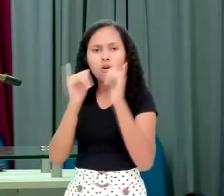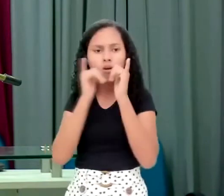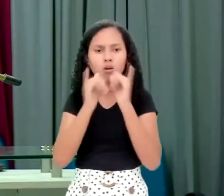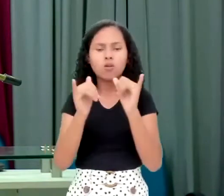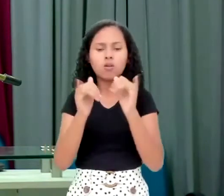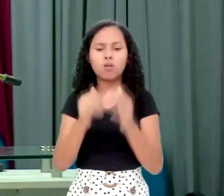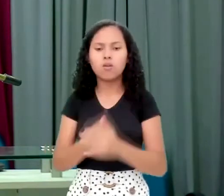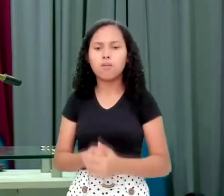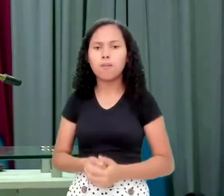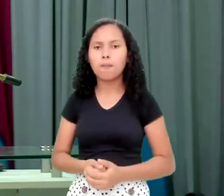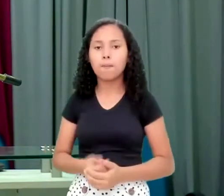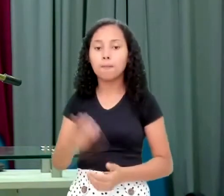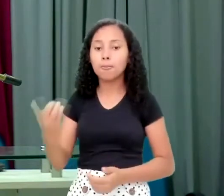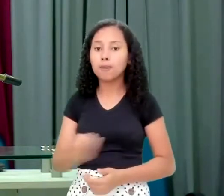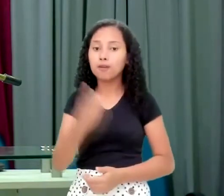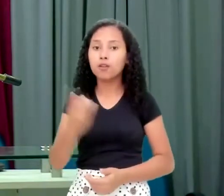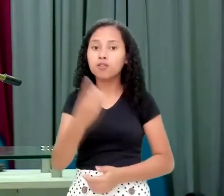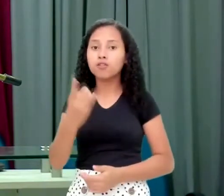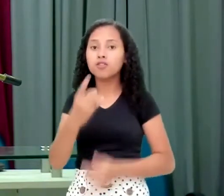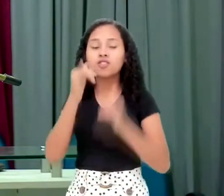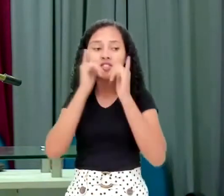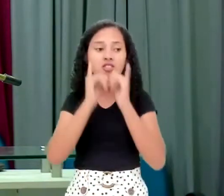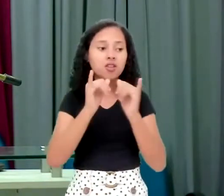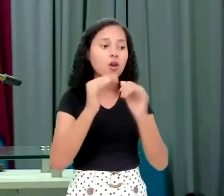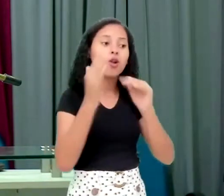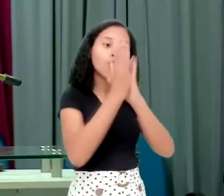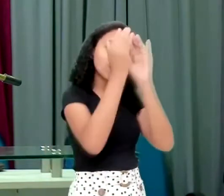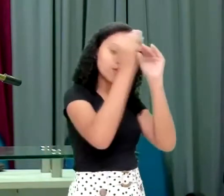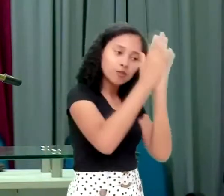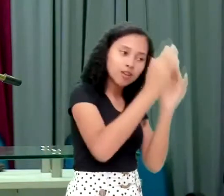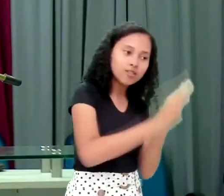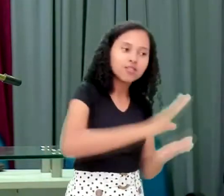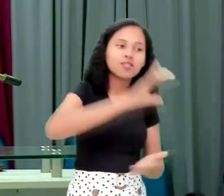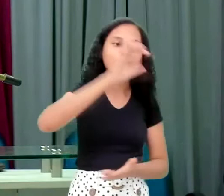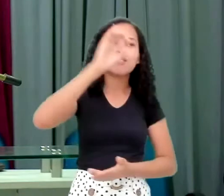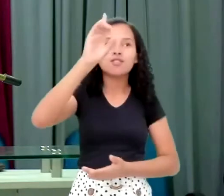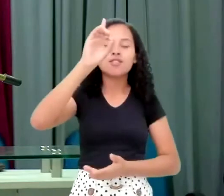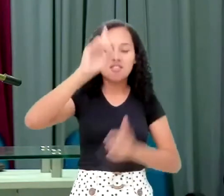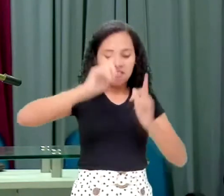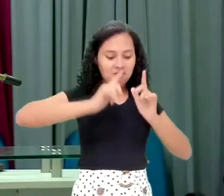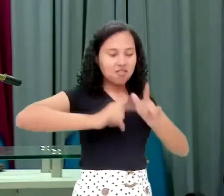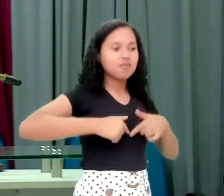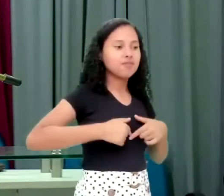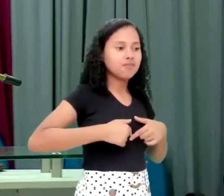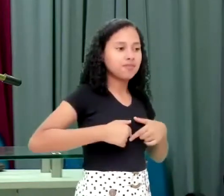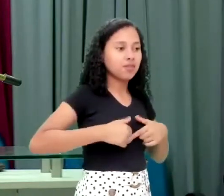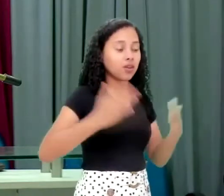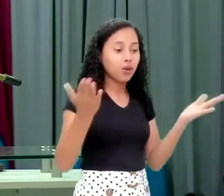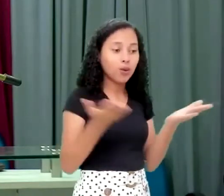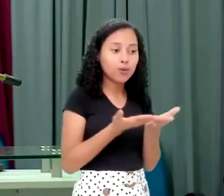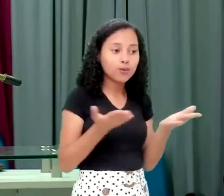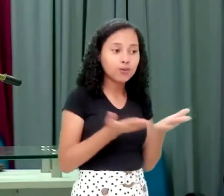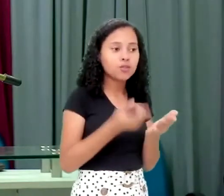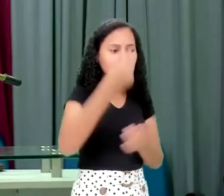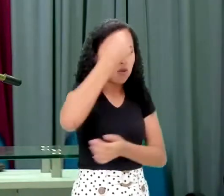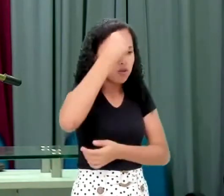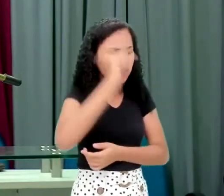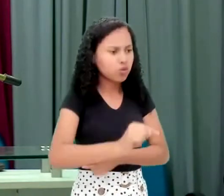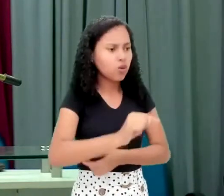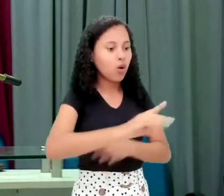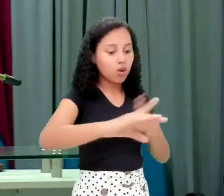Então Davi disse a Abigail: bendito seja o Senhor, Deus de Israel, que hoje te enviou ao